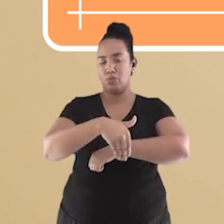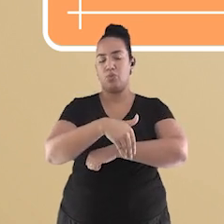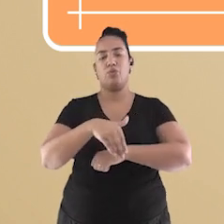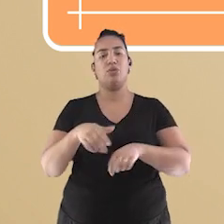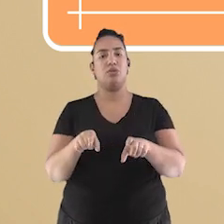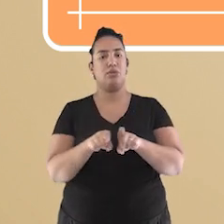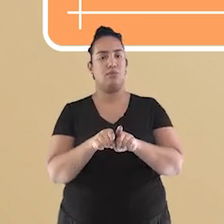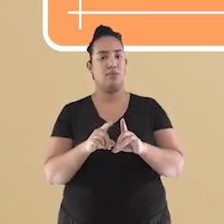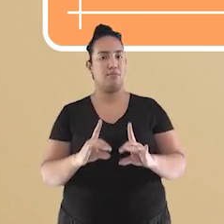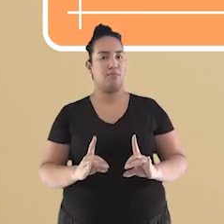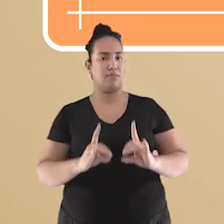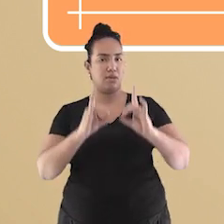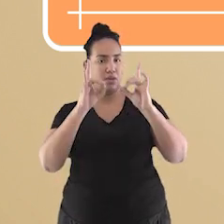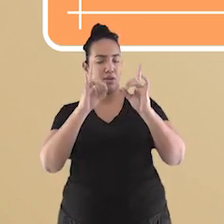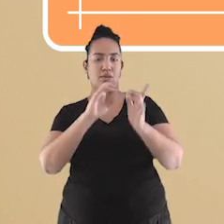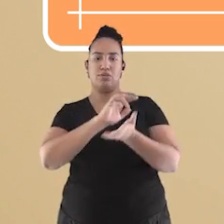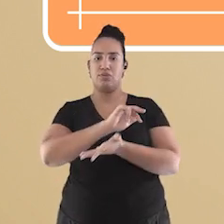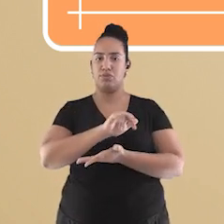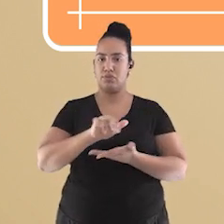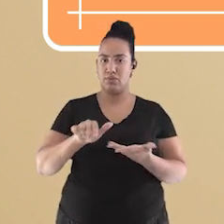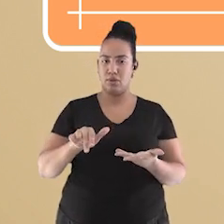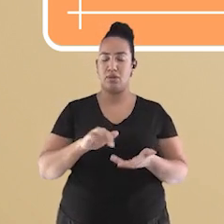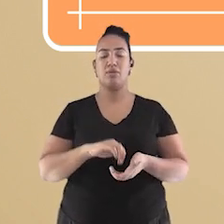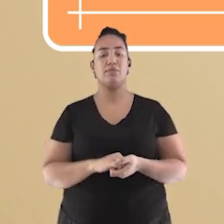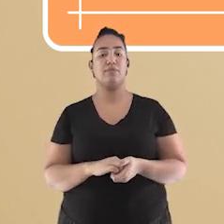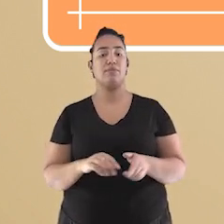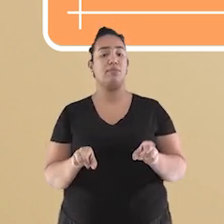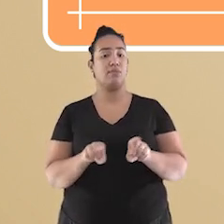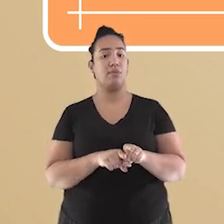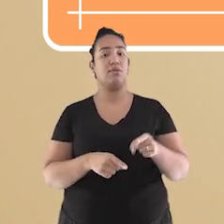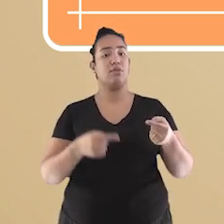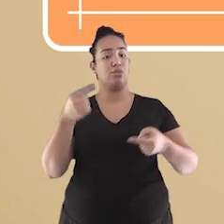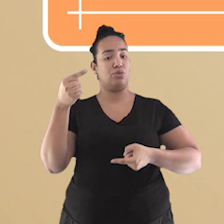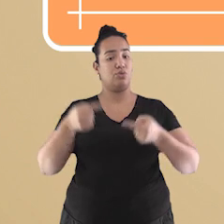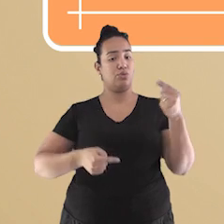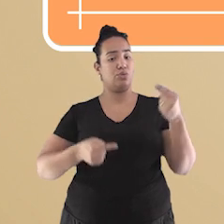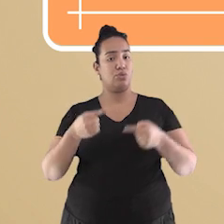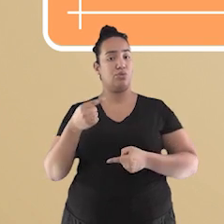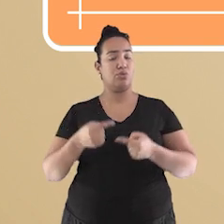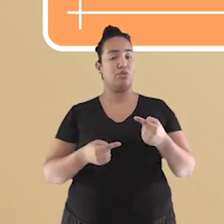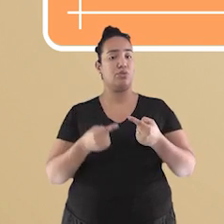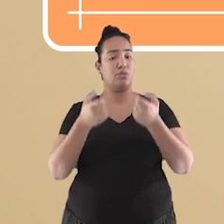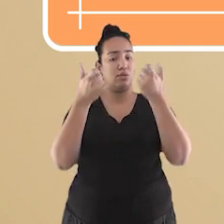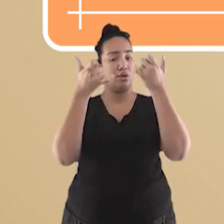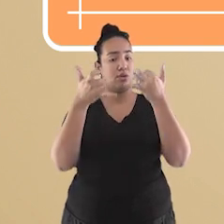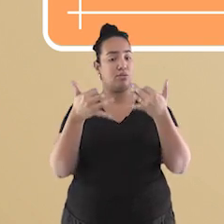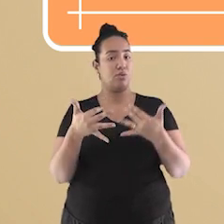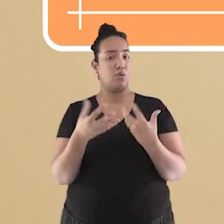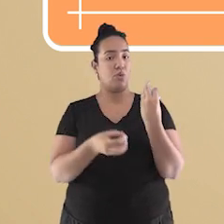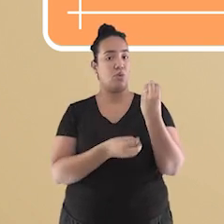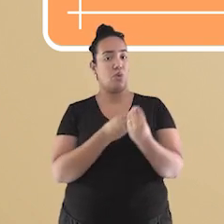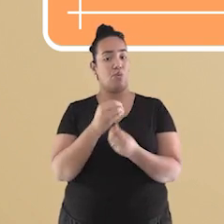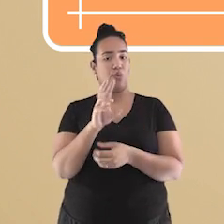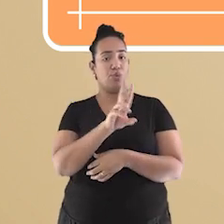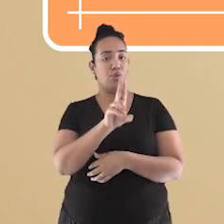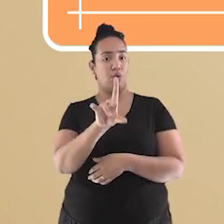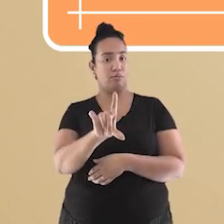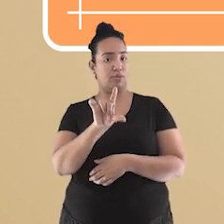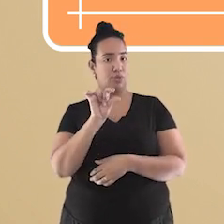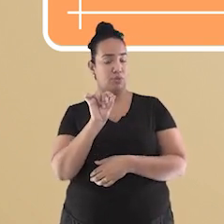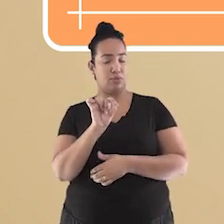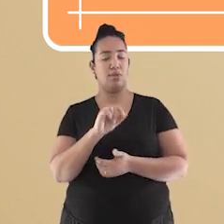monumentos, edifícios, etc., discutindo os critérios que explicam a escolha desses